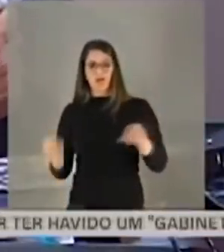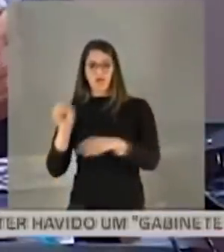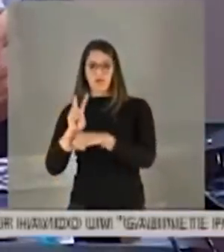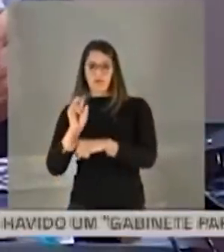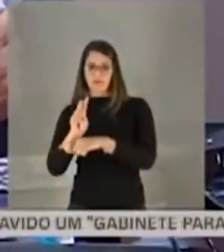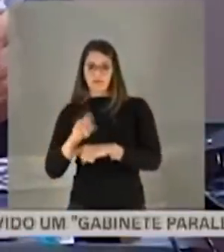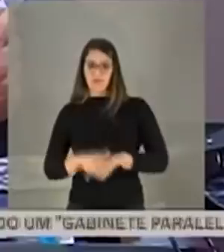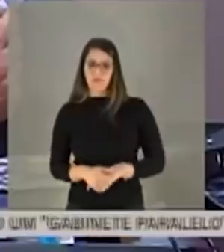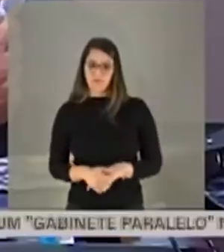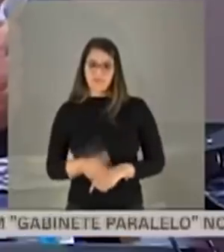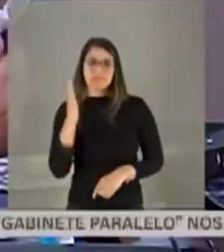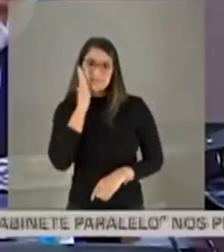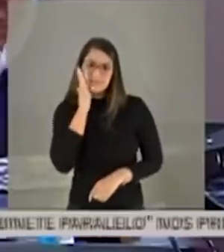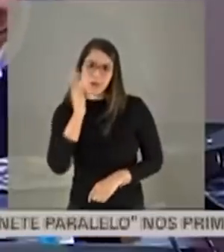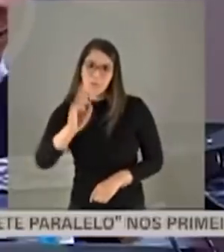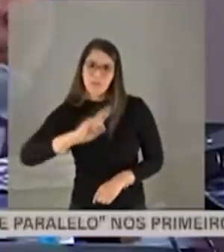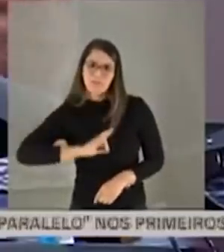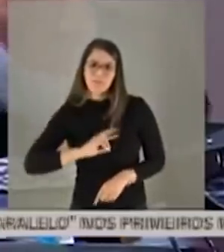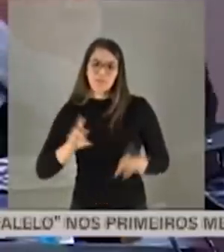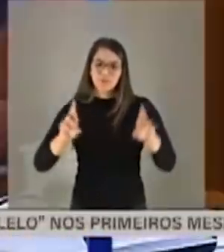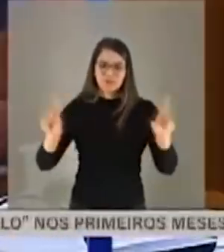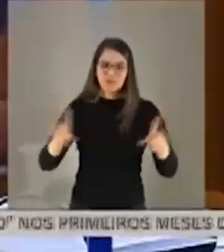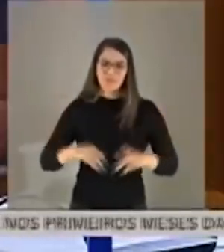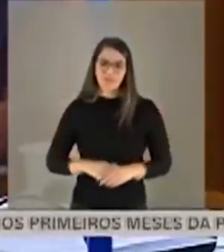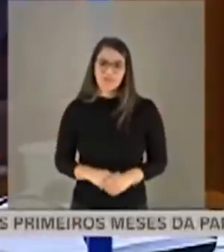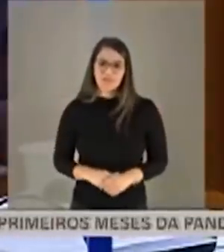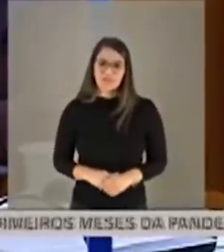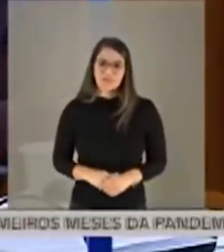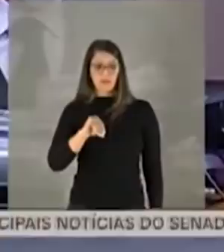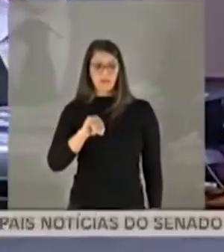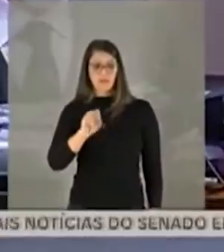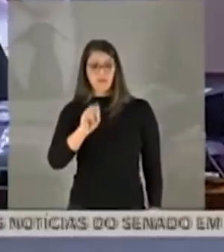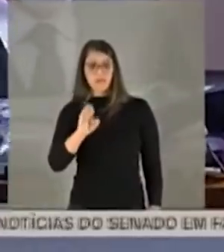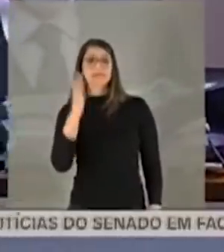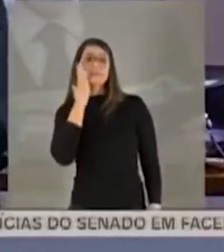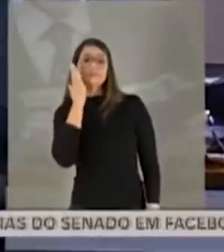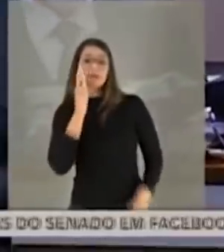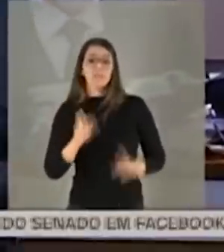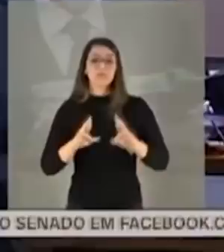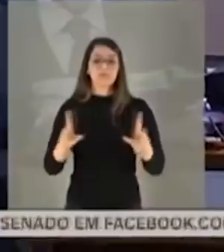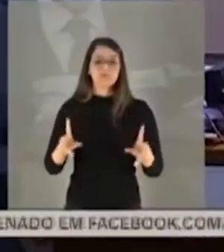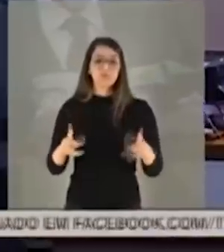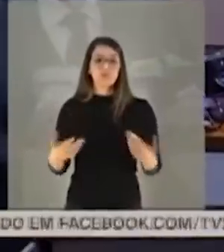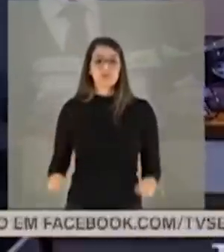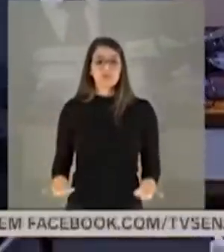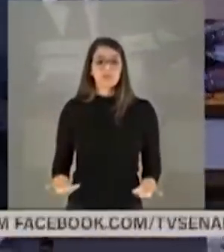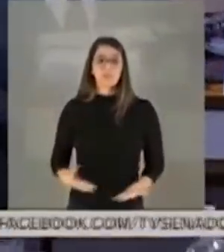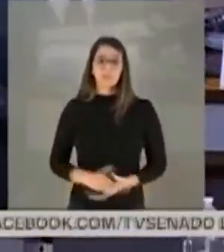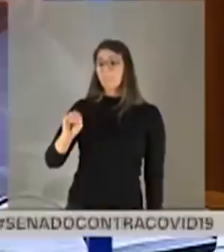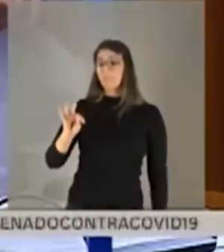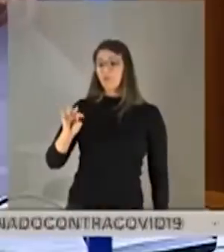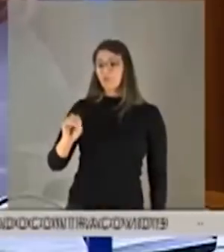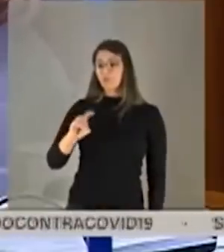difícil. A senhora sabe dizer o que é a diferença entre um protozoário e um vírus? Presidente. Mas essa é muito fácil. Faça outra mais